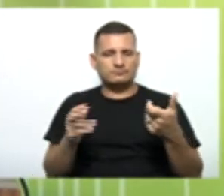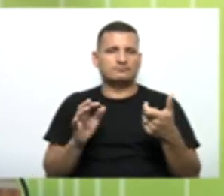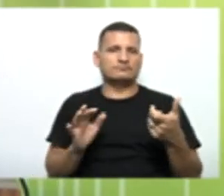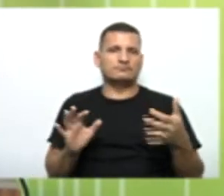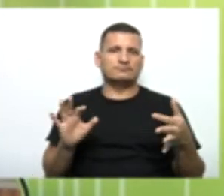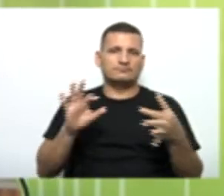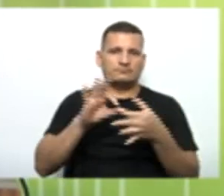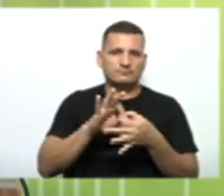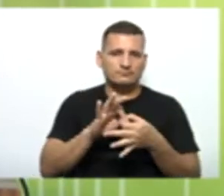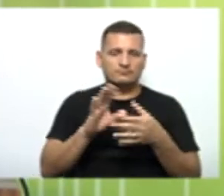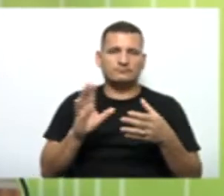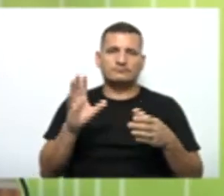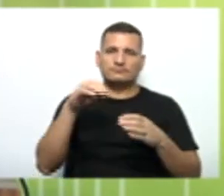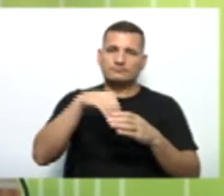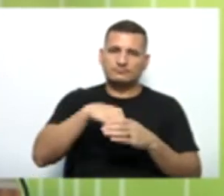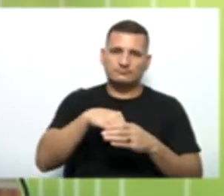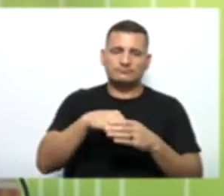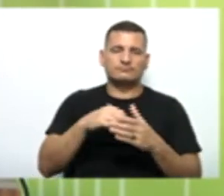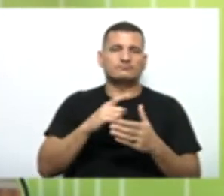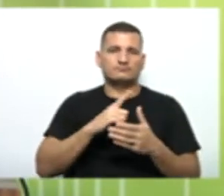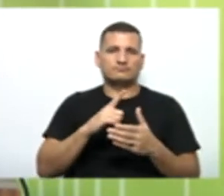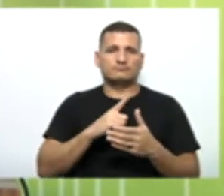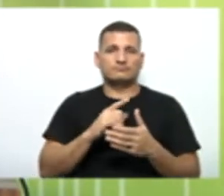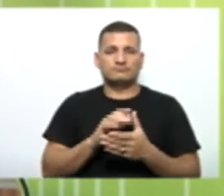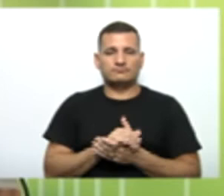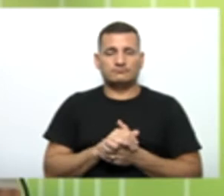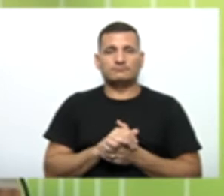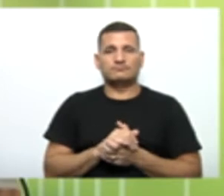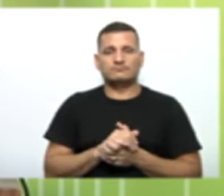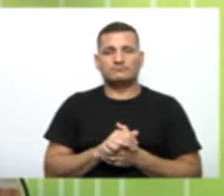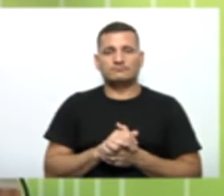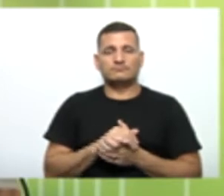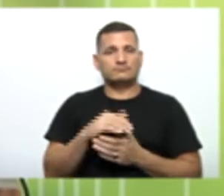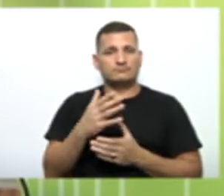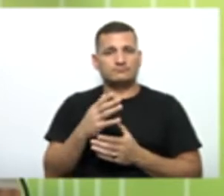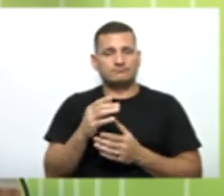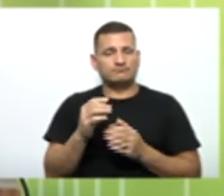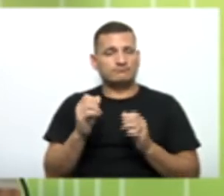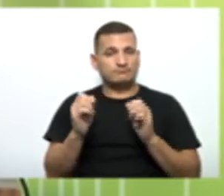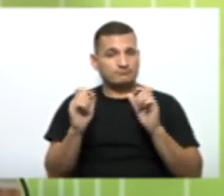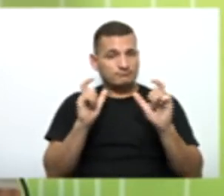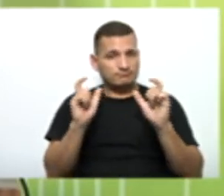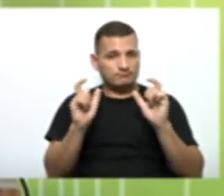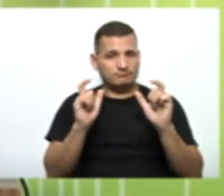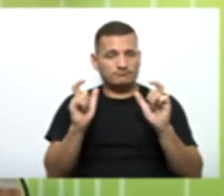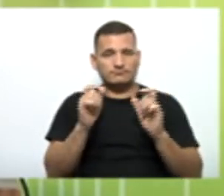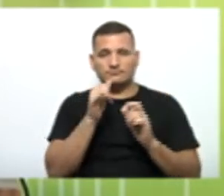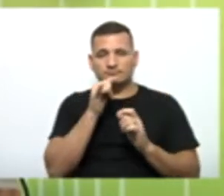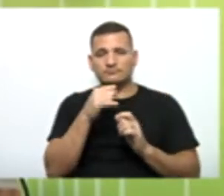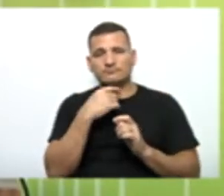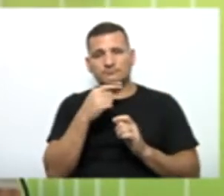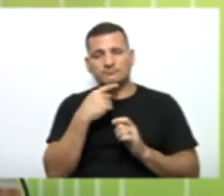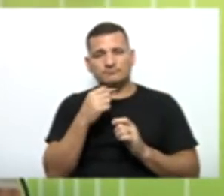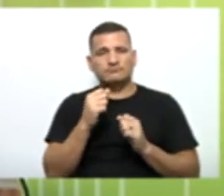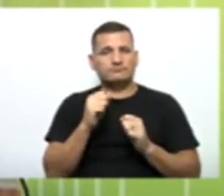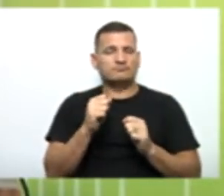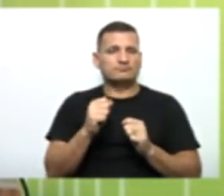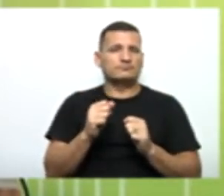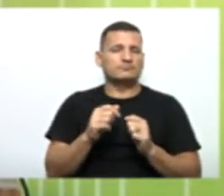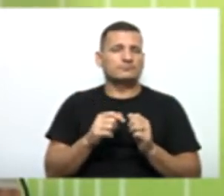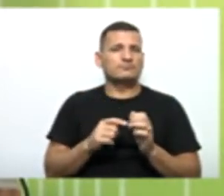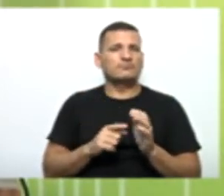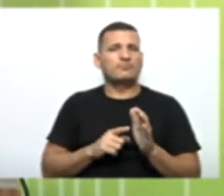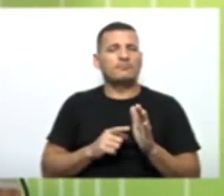certeza vai ir aí problema para o seu programador. Então, atente-se, certo? Dúvidas, façam o que vocês